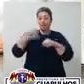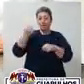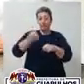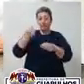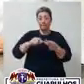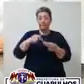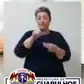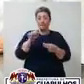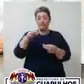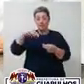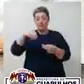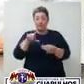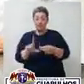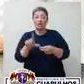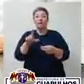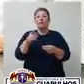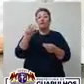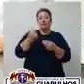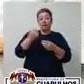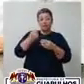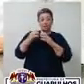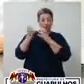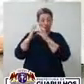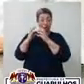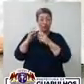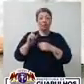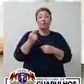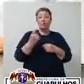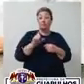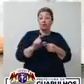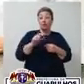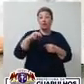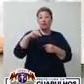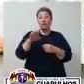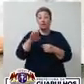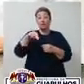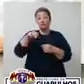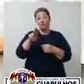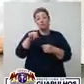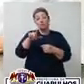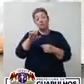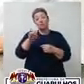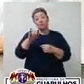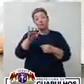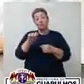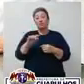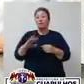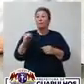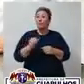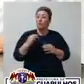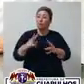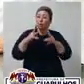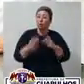100 ml de leite de coco e uma colher de emulsificante. A dica que Marulha passou aqui. É importante que